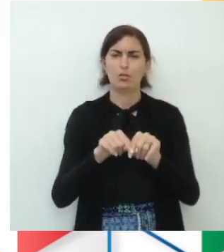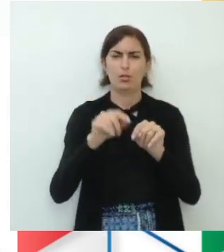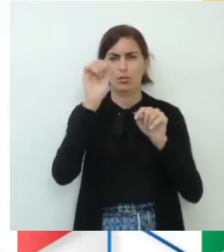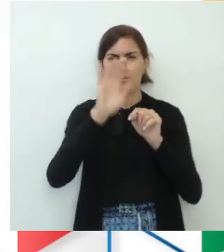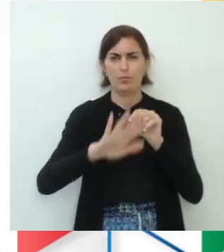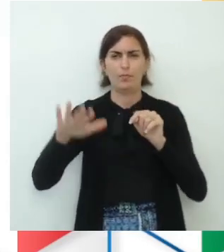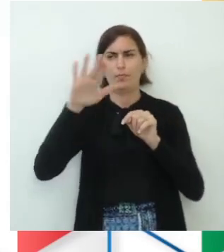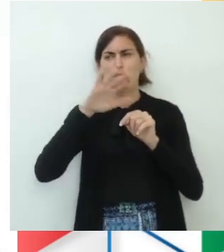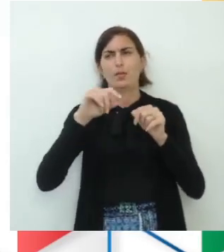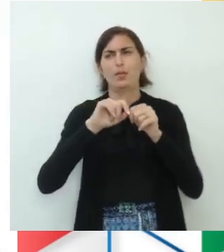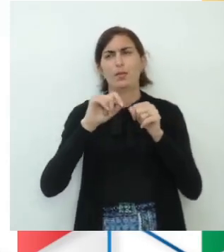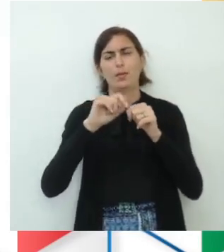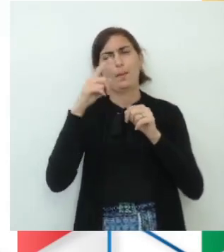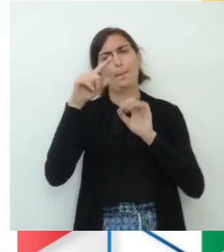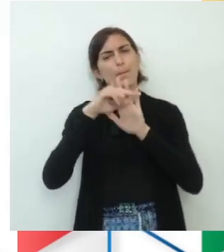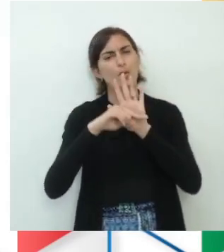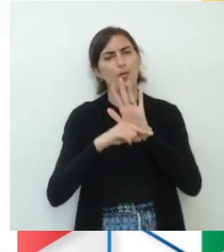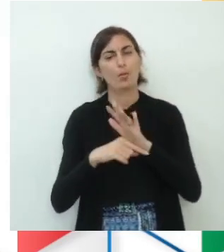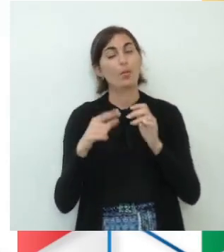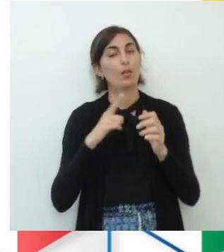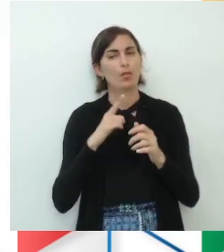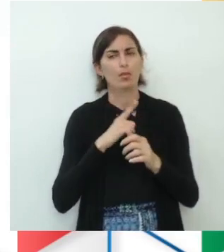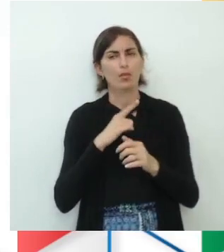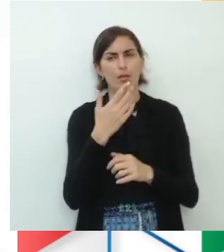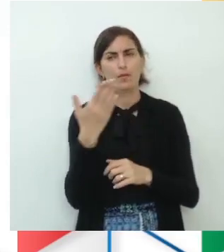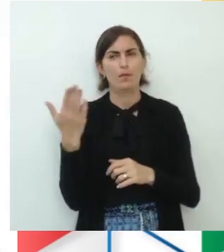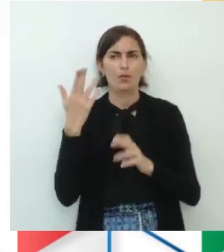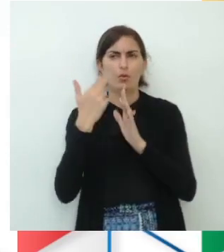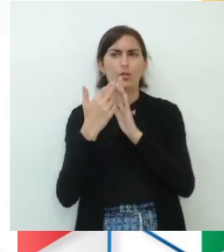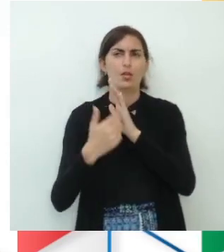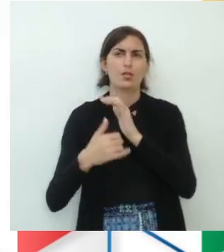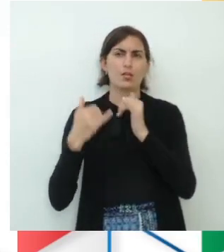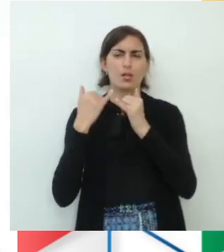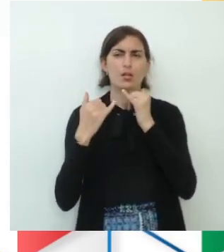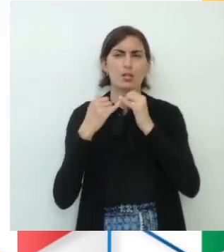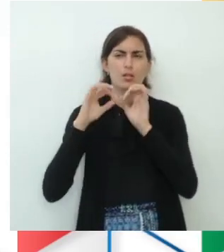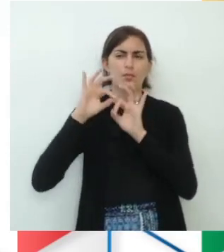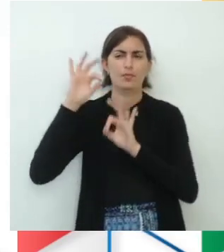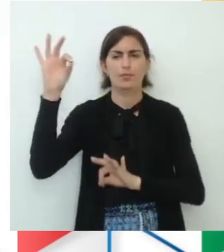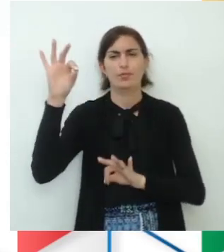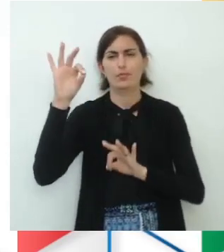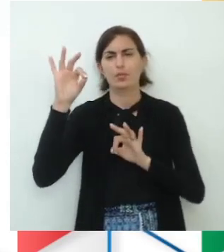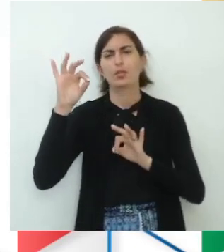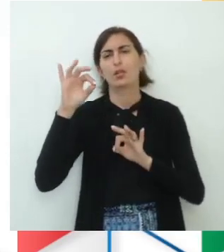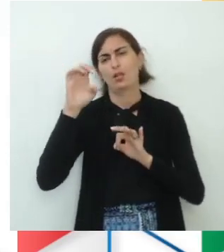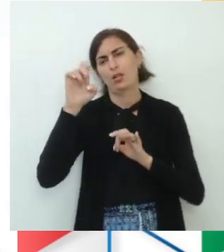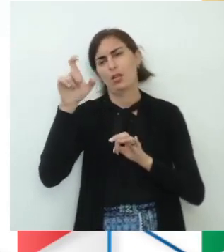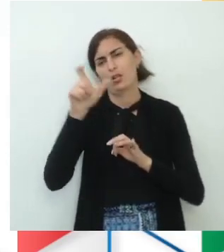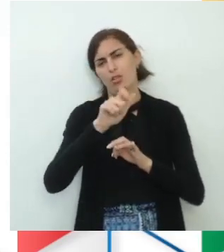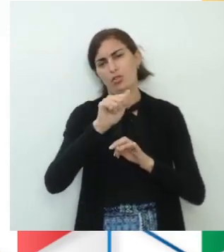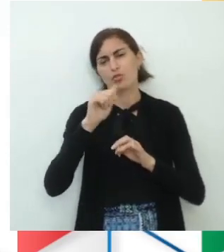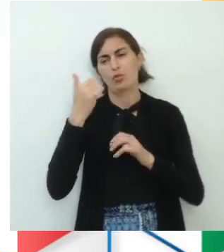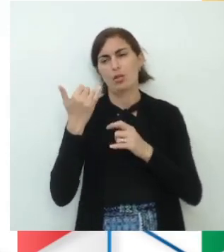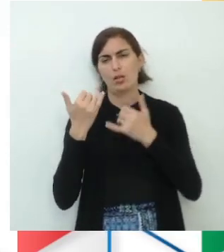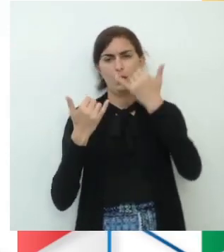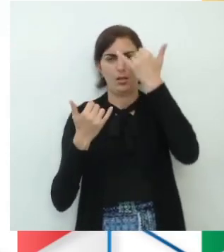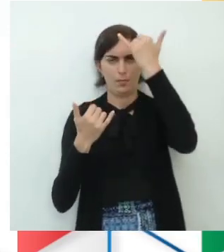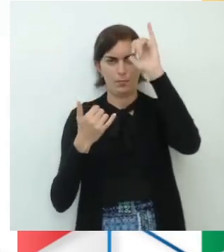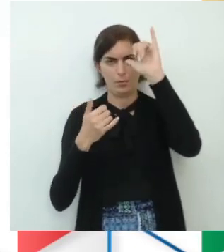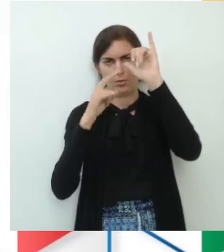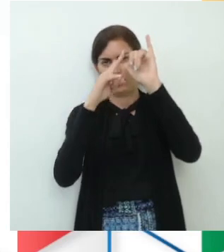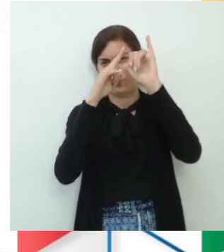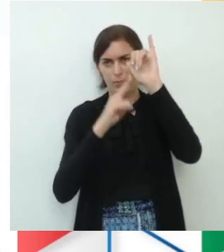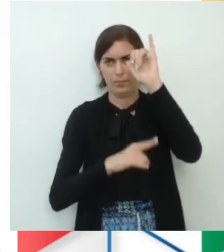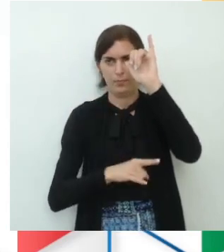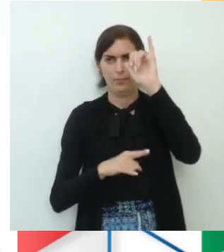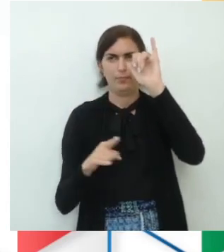com a ferramenta desse programa, ele obteve a figura simétrica ao triângulo em relação ao eixo Y, tá vendo? Tá